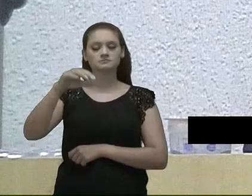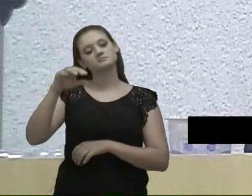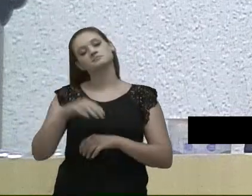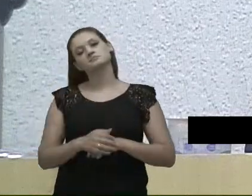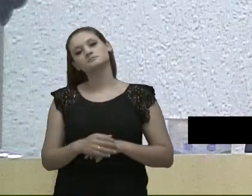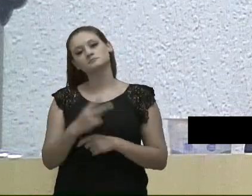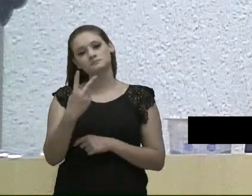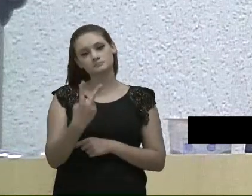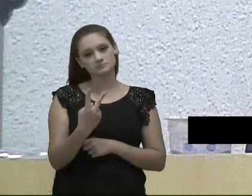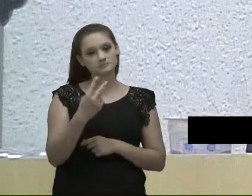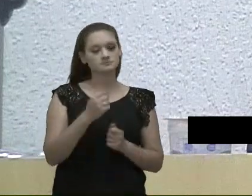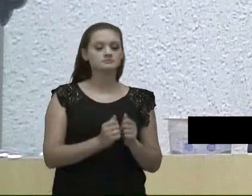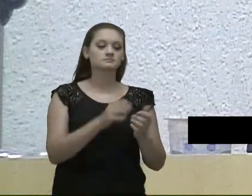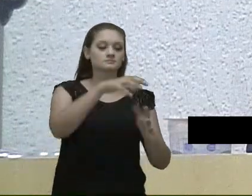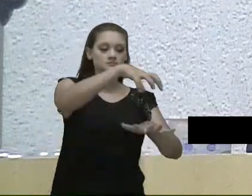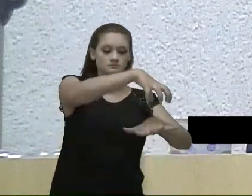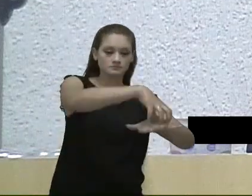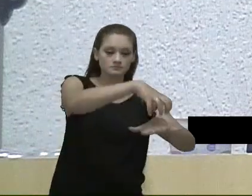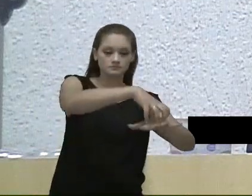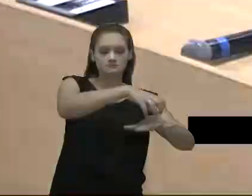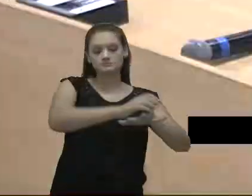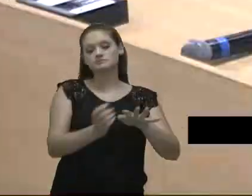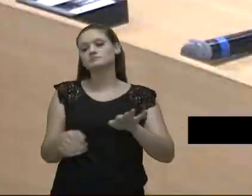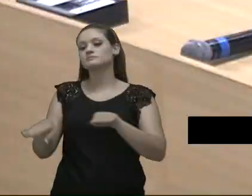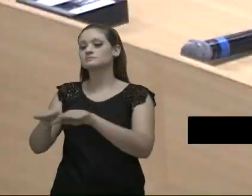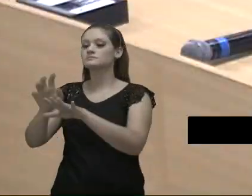senhor está na Santa Helena. É isso?